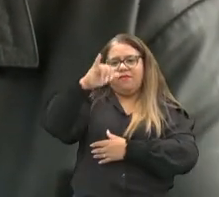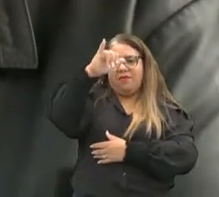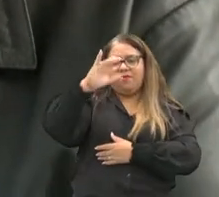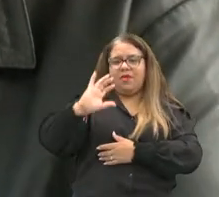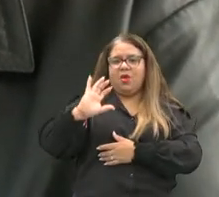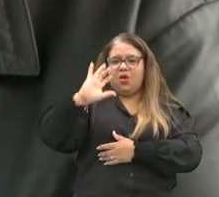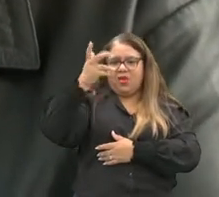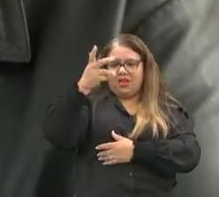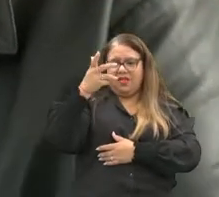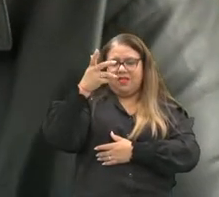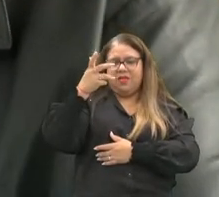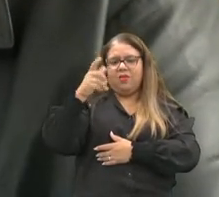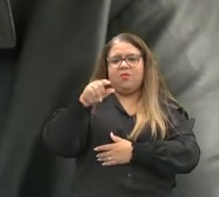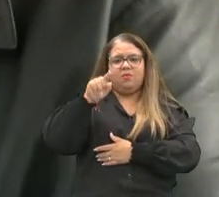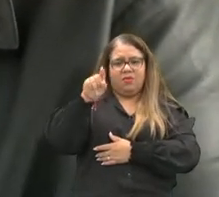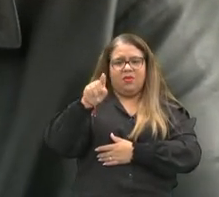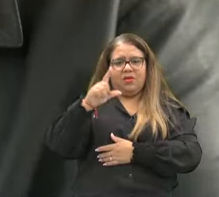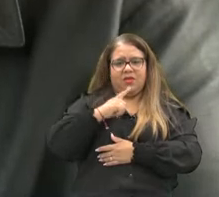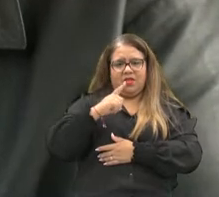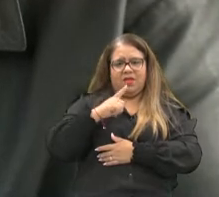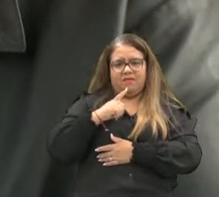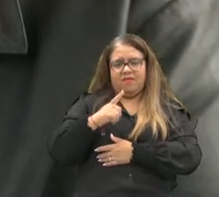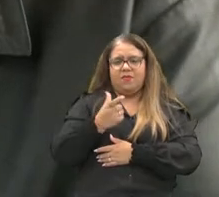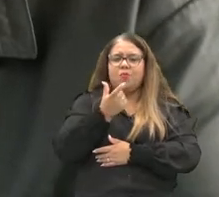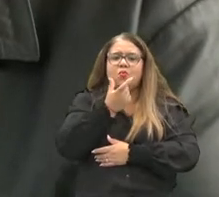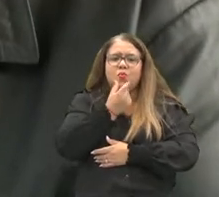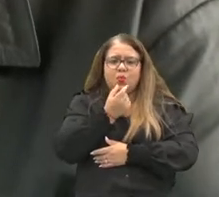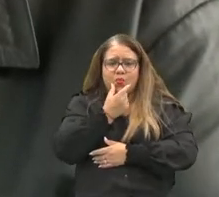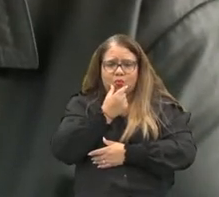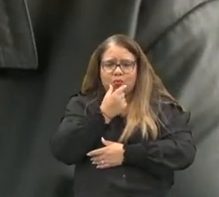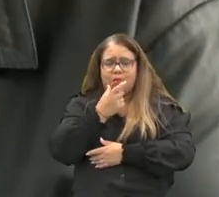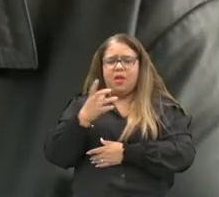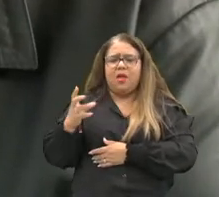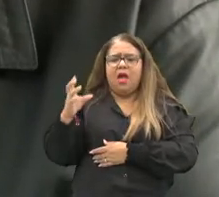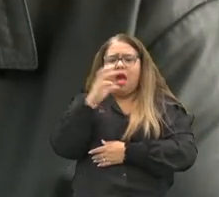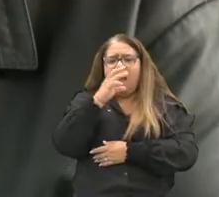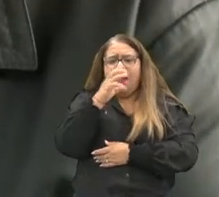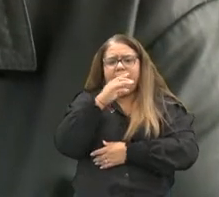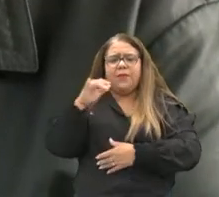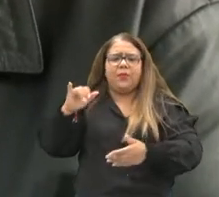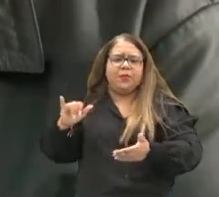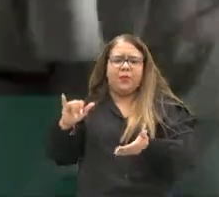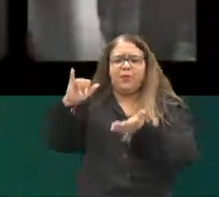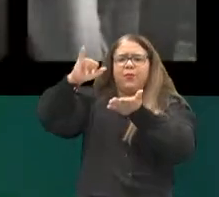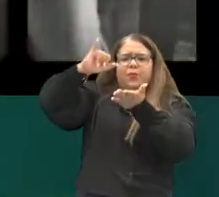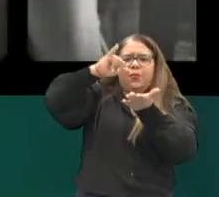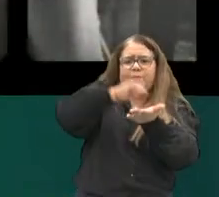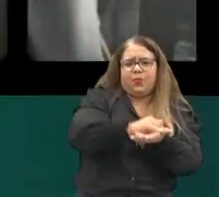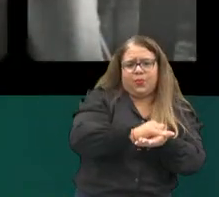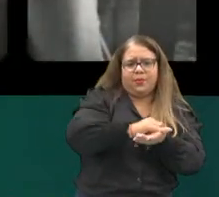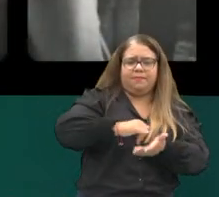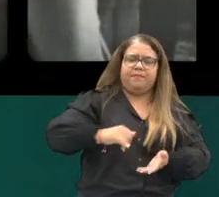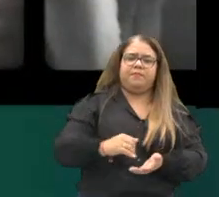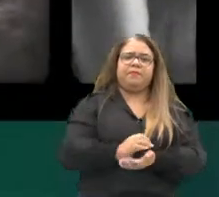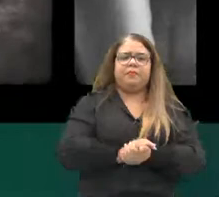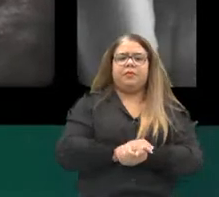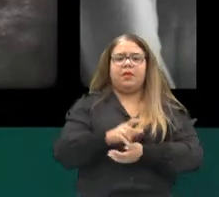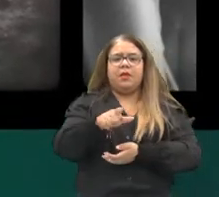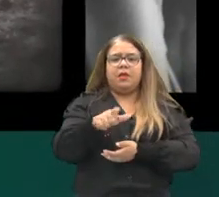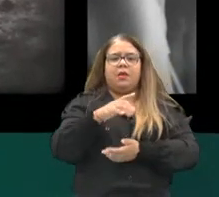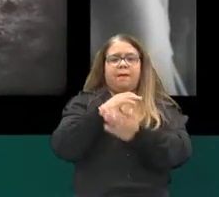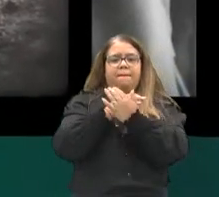e o piloto fez um pouso forçado. É uma tragédia. A morte do